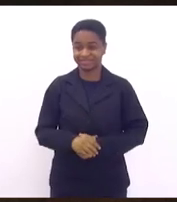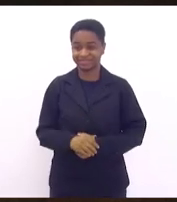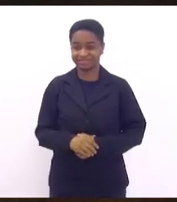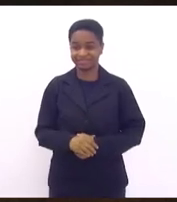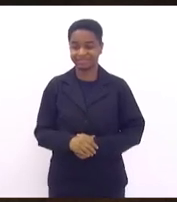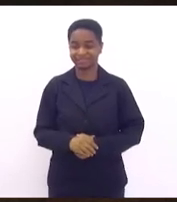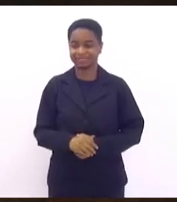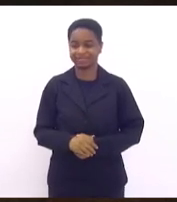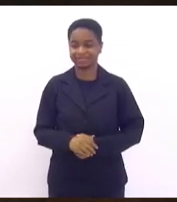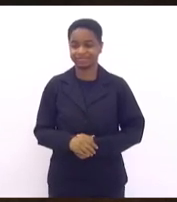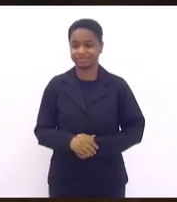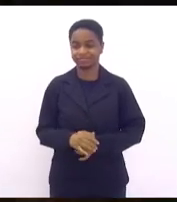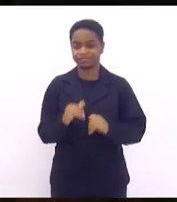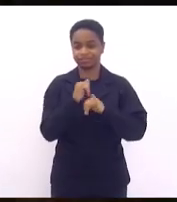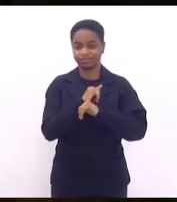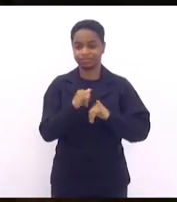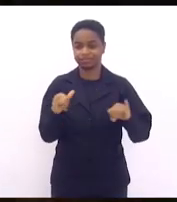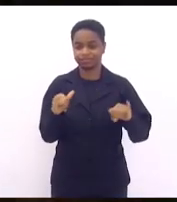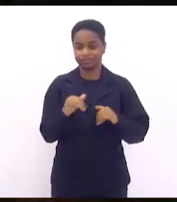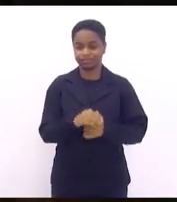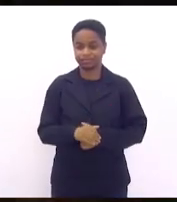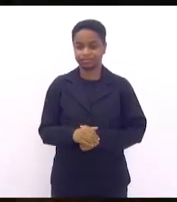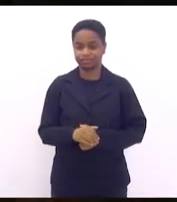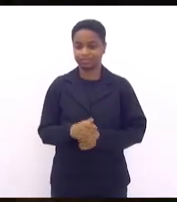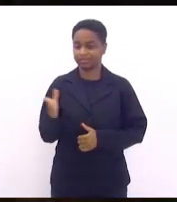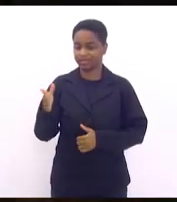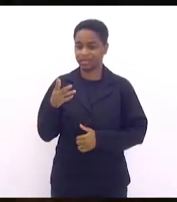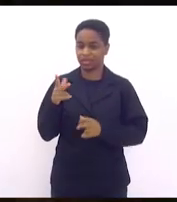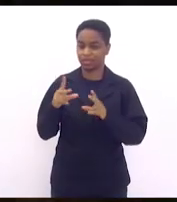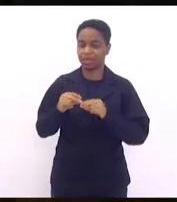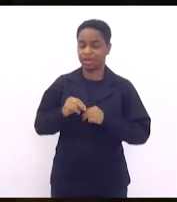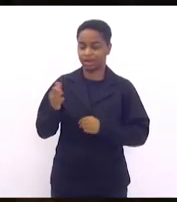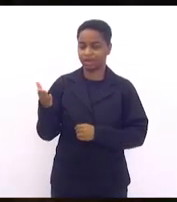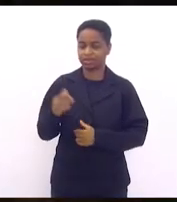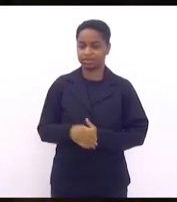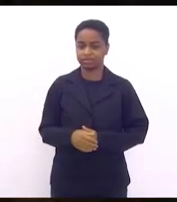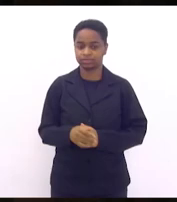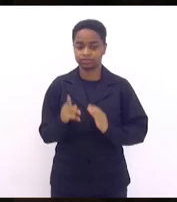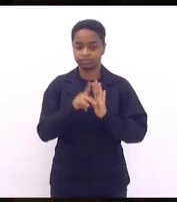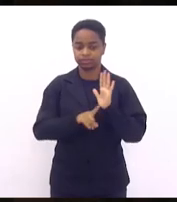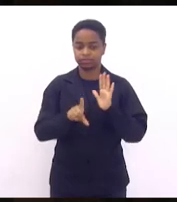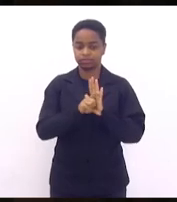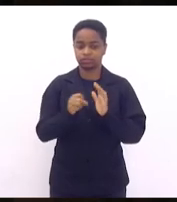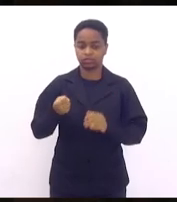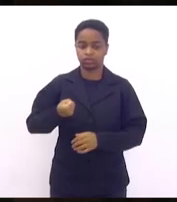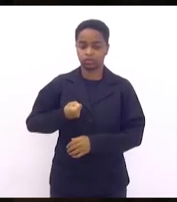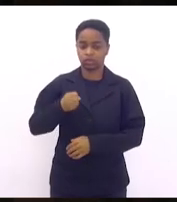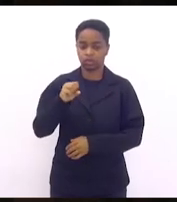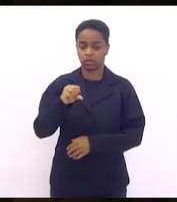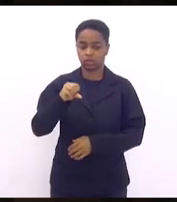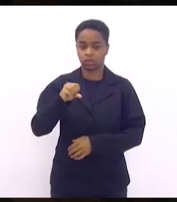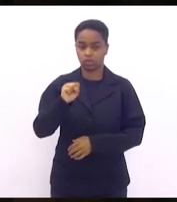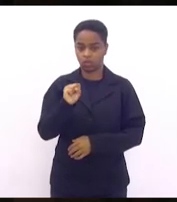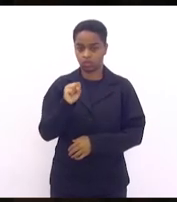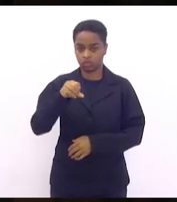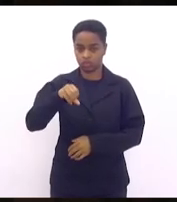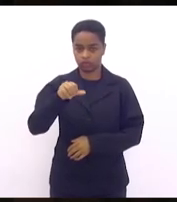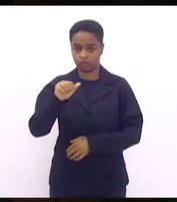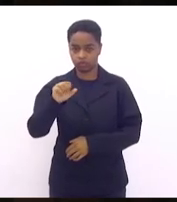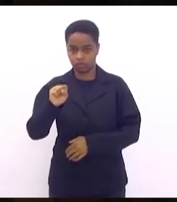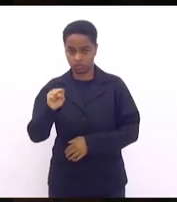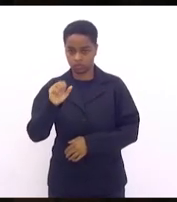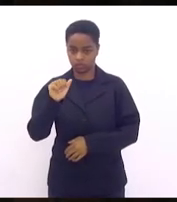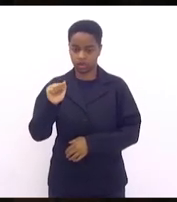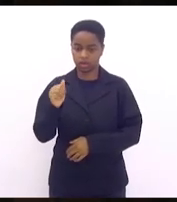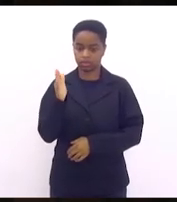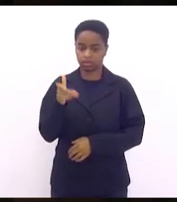obstruiu nada esse ano. Anuncio. O deputado Vinícius não merece isso. Projeto de lei número 898-A de 2023, de autoria